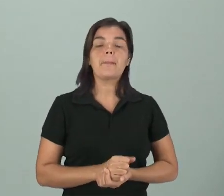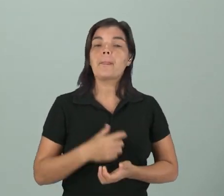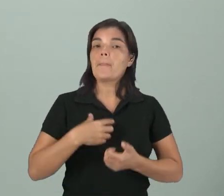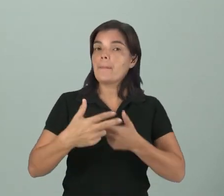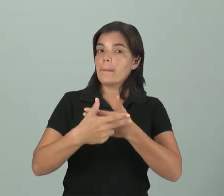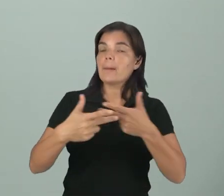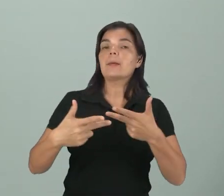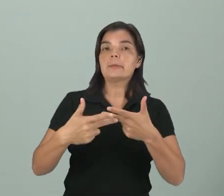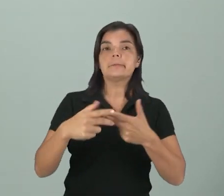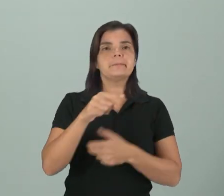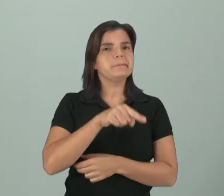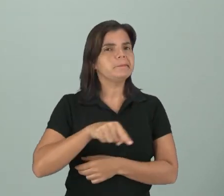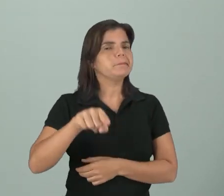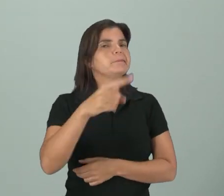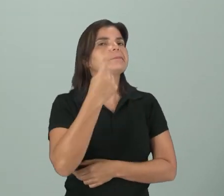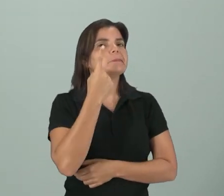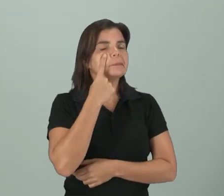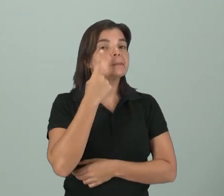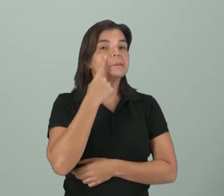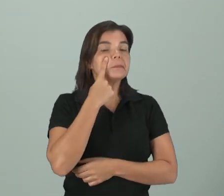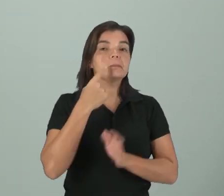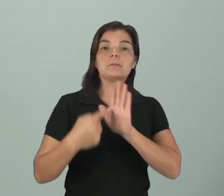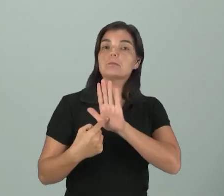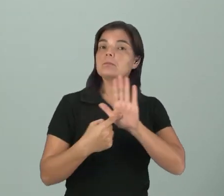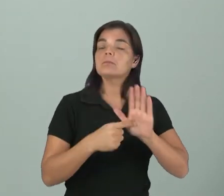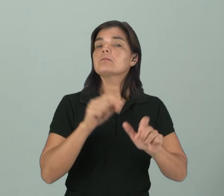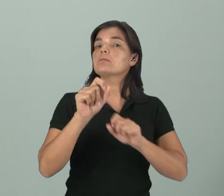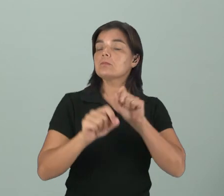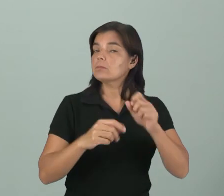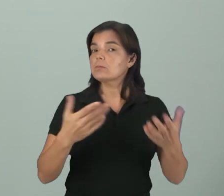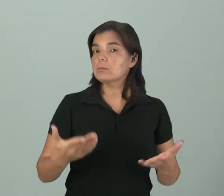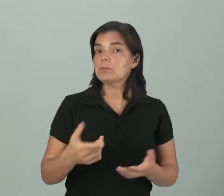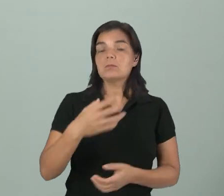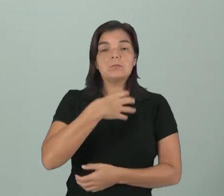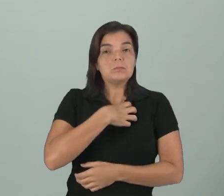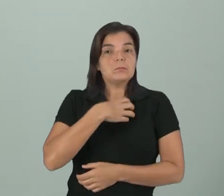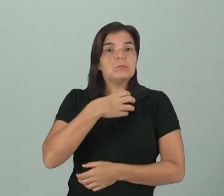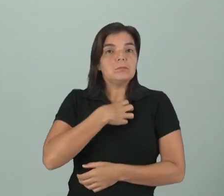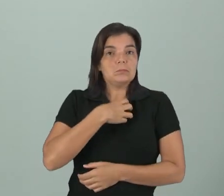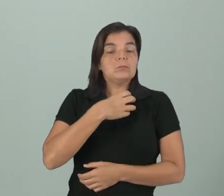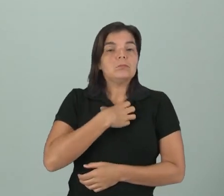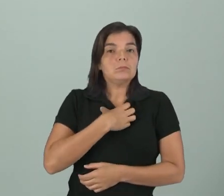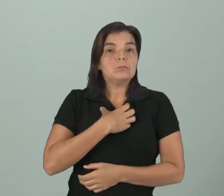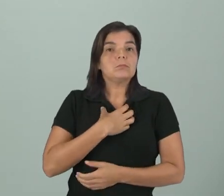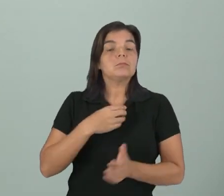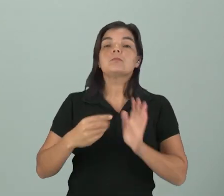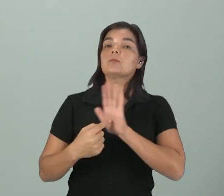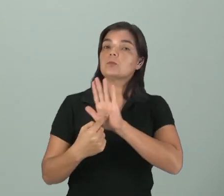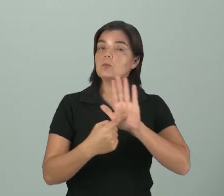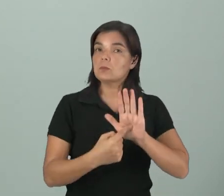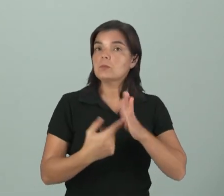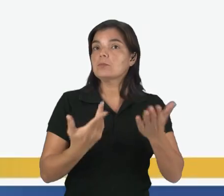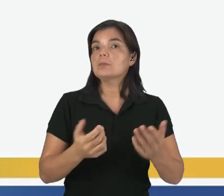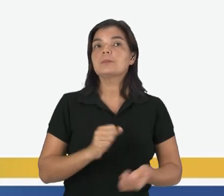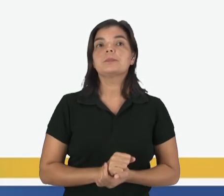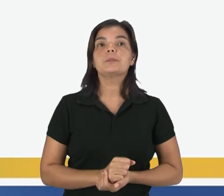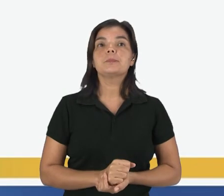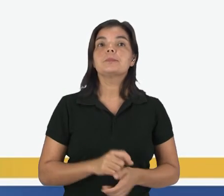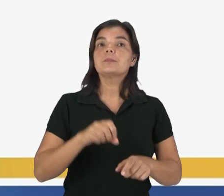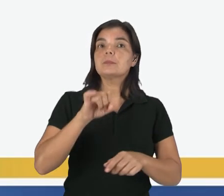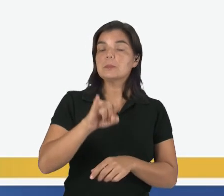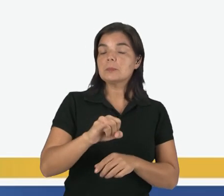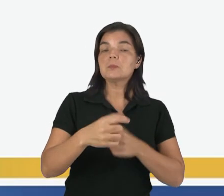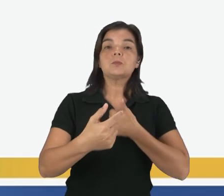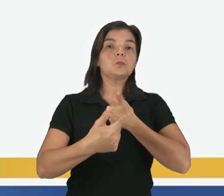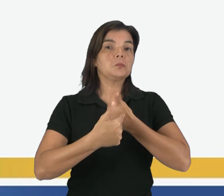de algo, né, que você viu, demonstra aquilo que você sente em relação àquela postagem. Ou seja, se